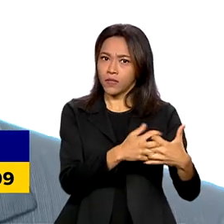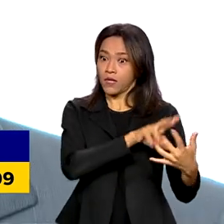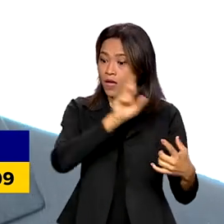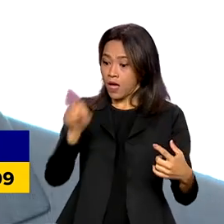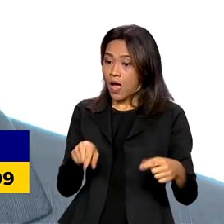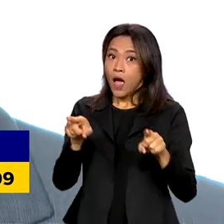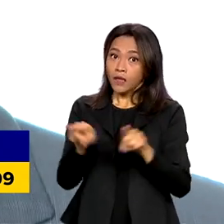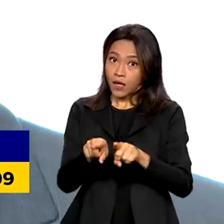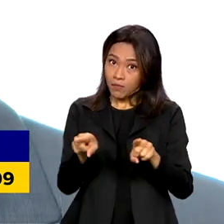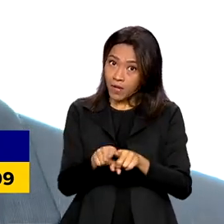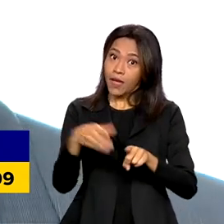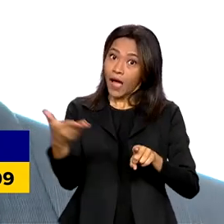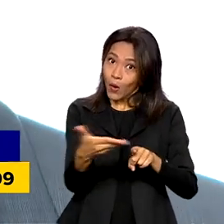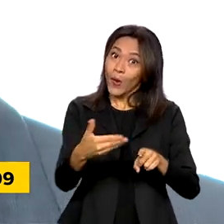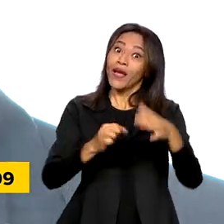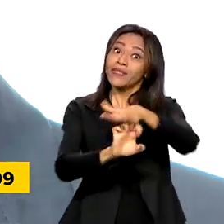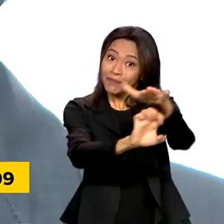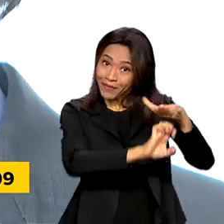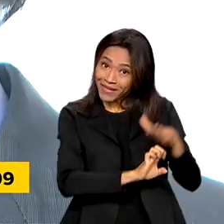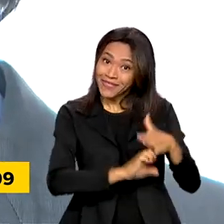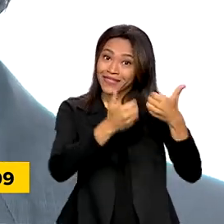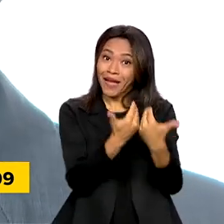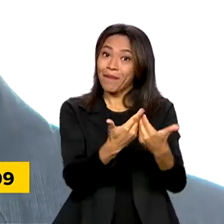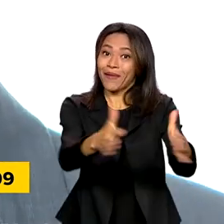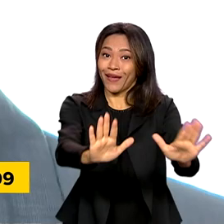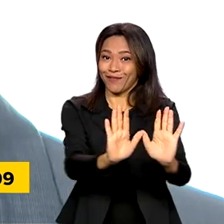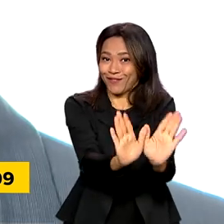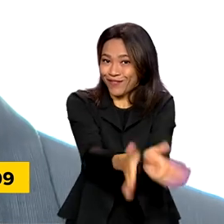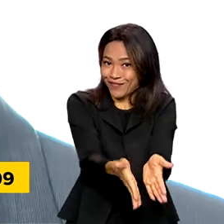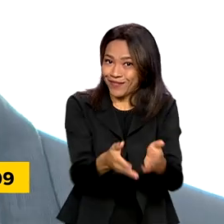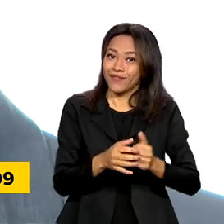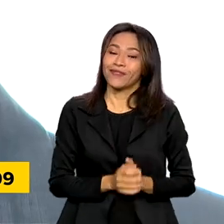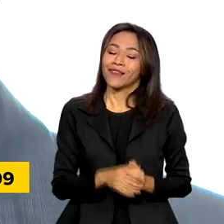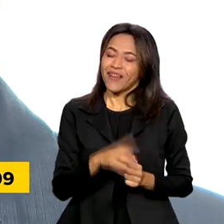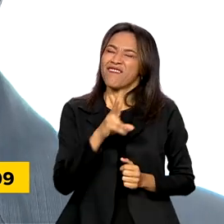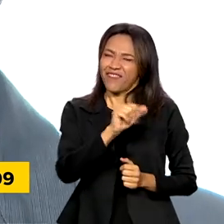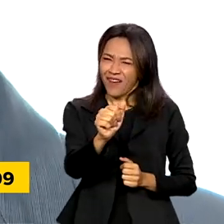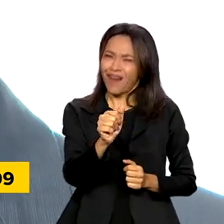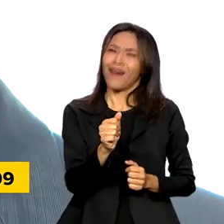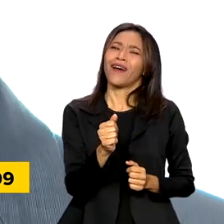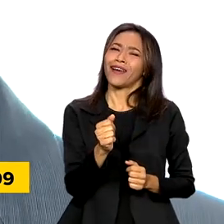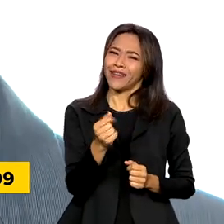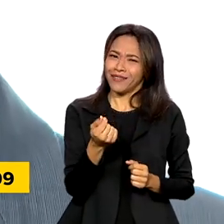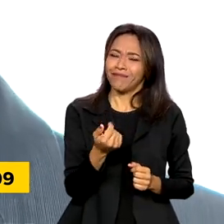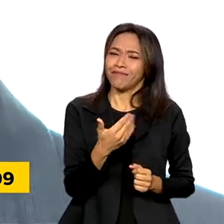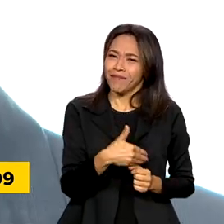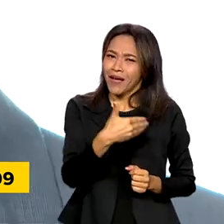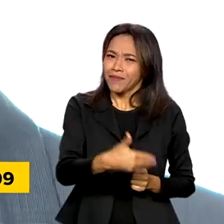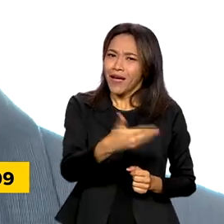também pessoa jurídica. Então nós temos certeza de que também vai caminhar de maneira mais rápida.